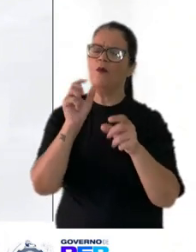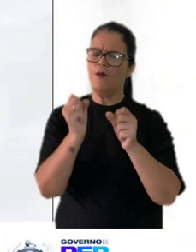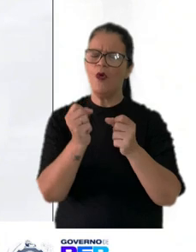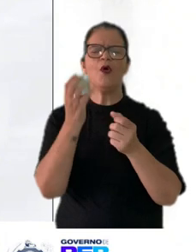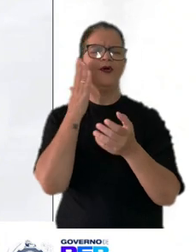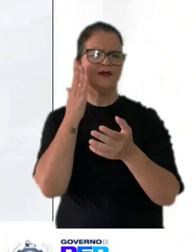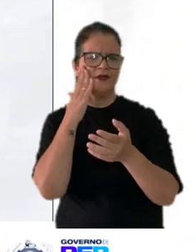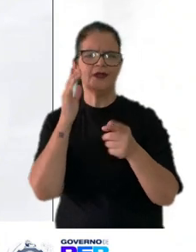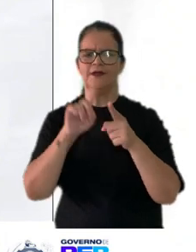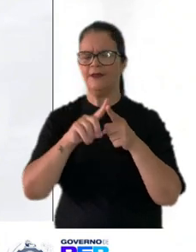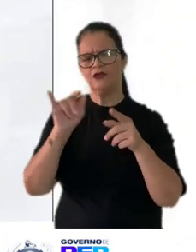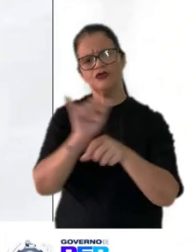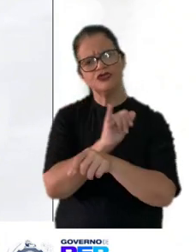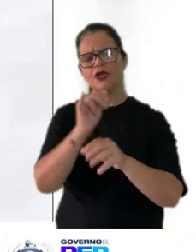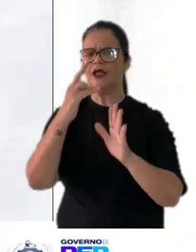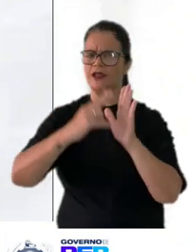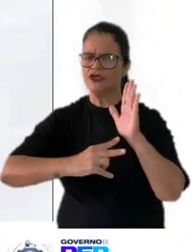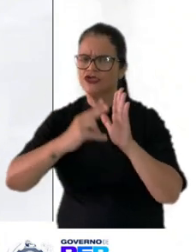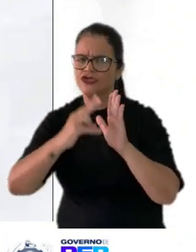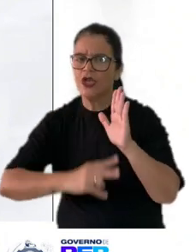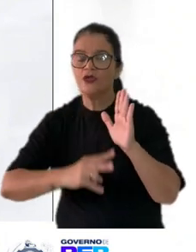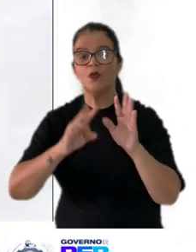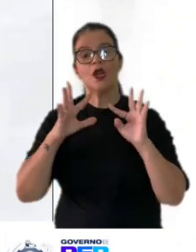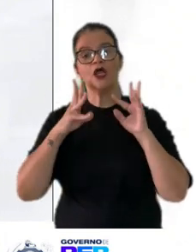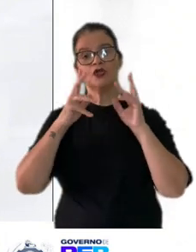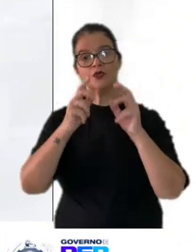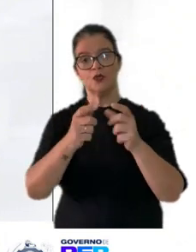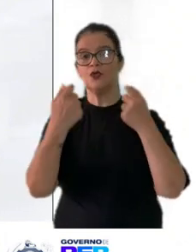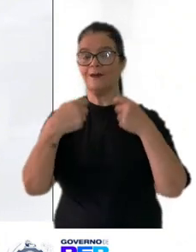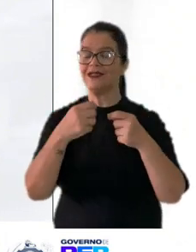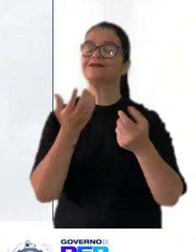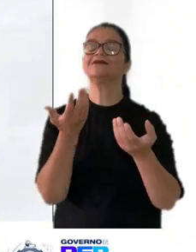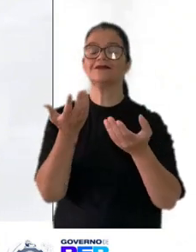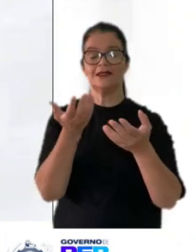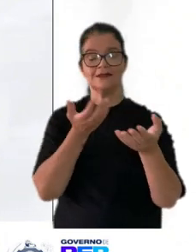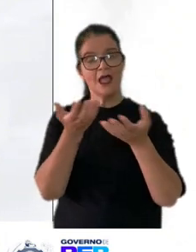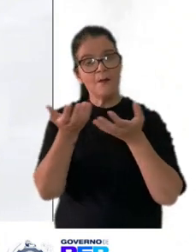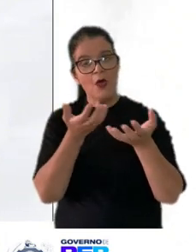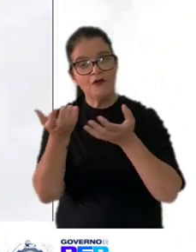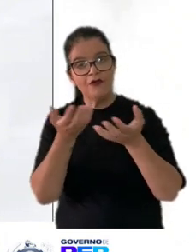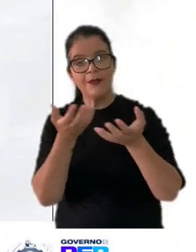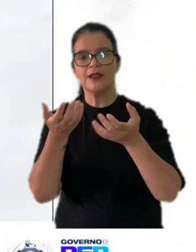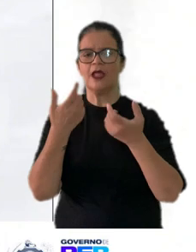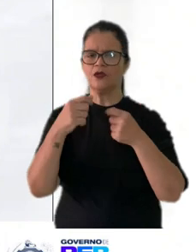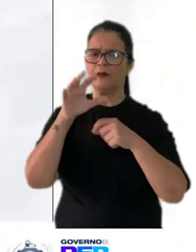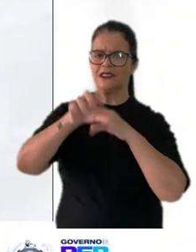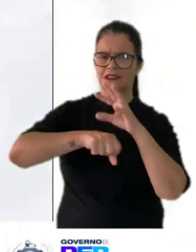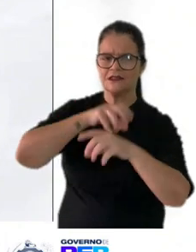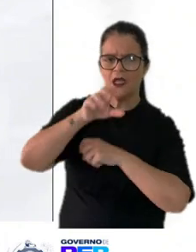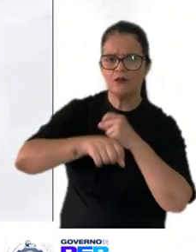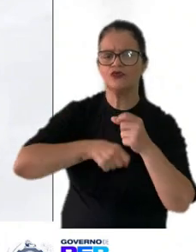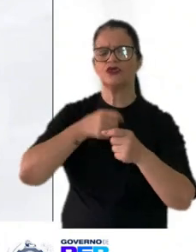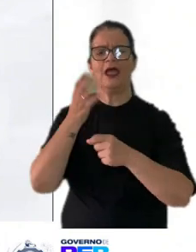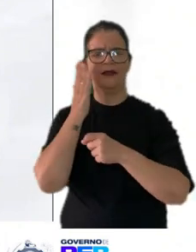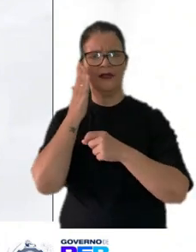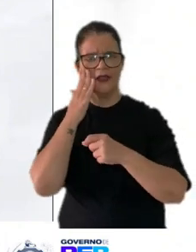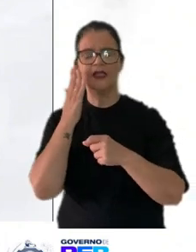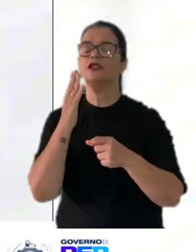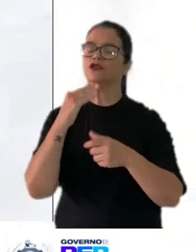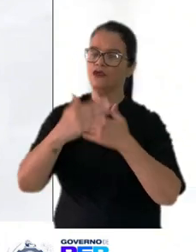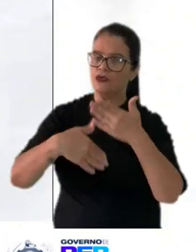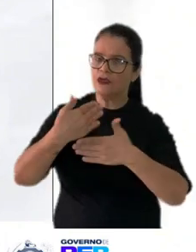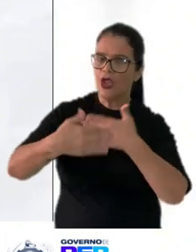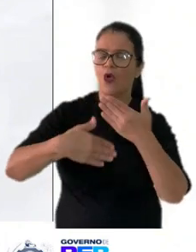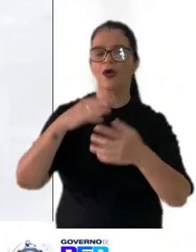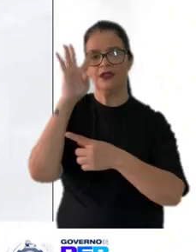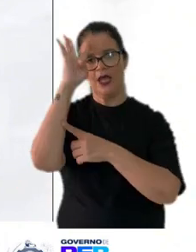leitura tudo isso precisa ser movimentado precisa ser buscado trabalhado no decorrer da resolução